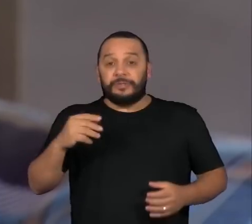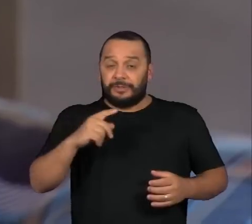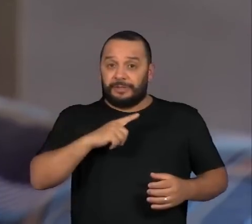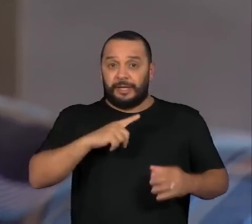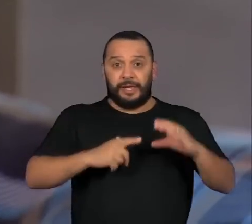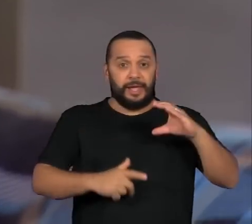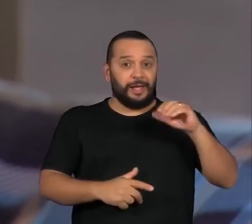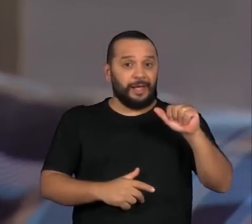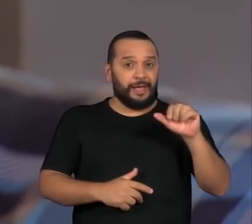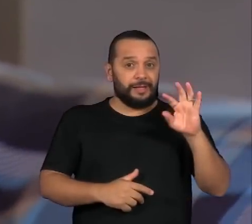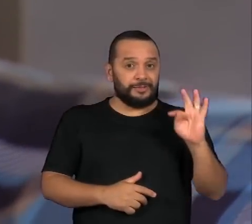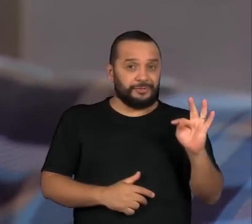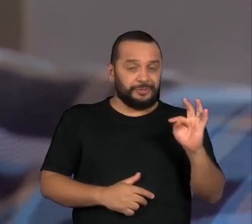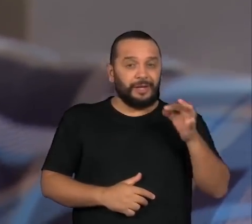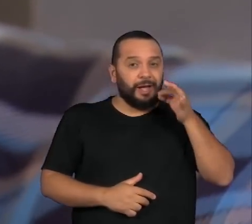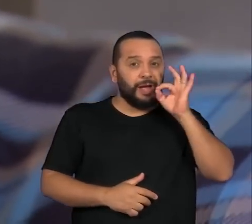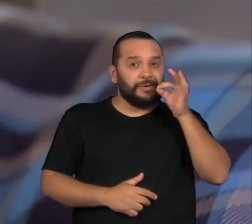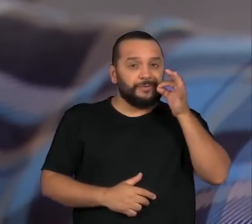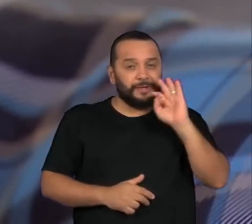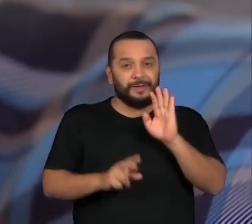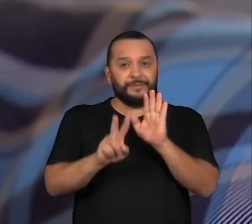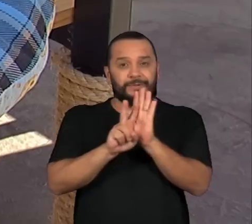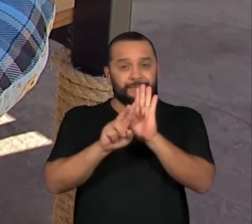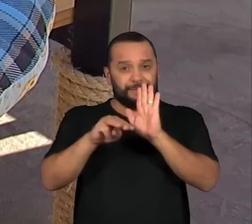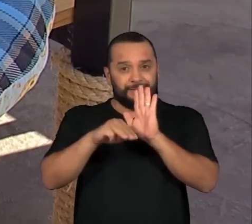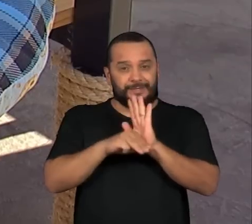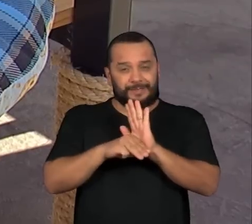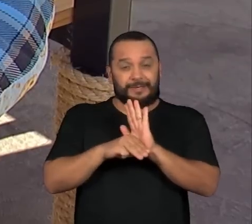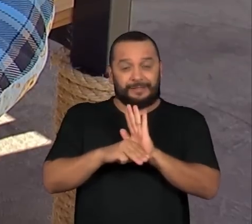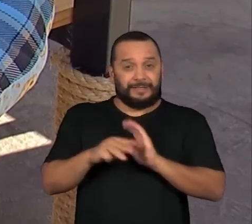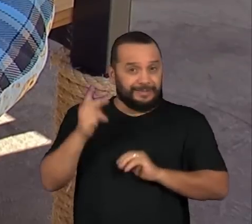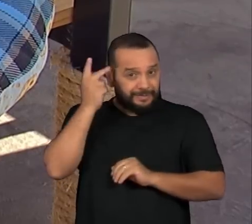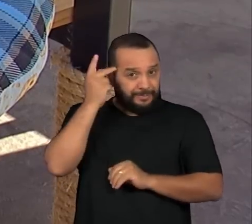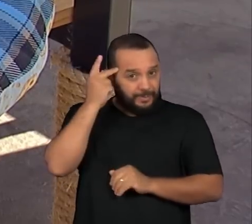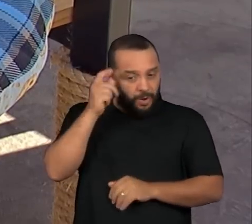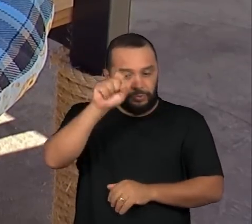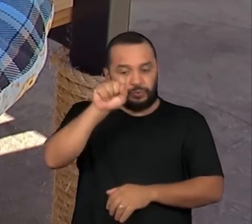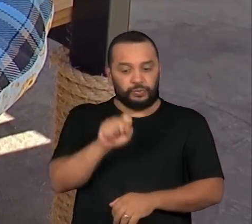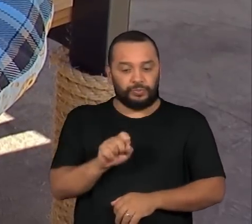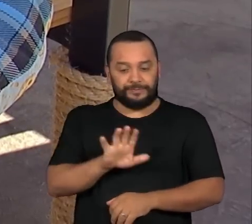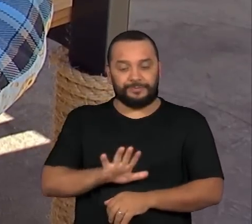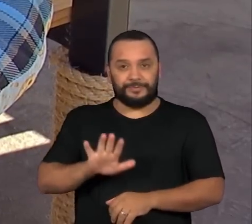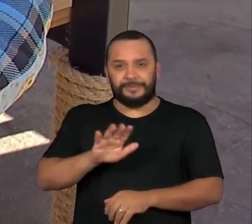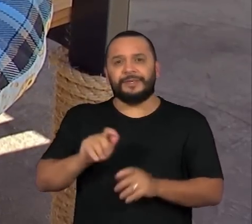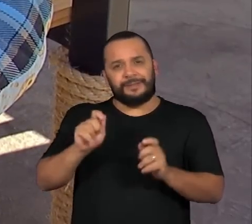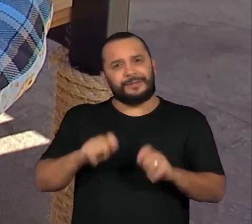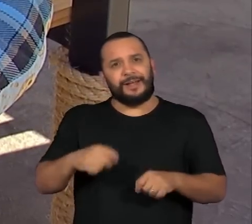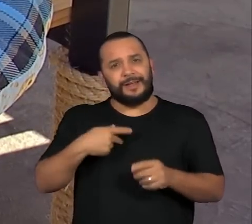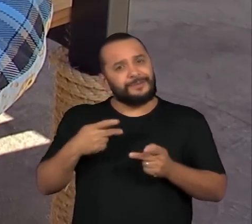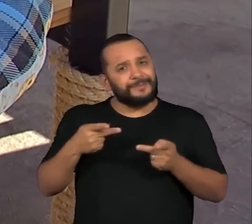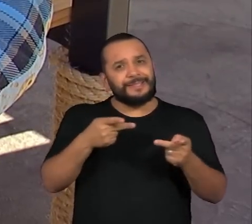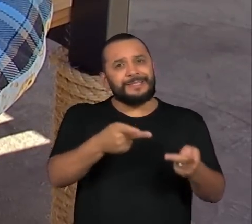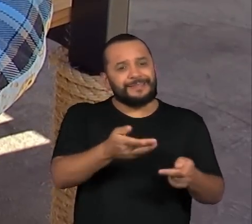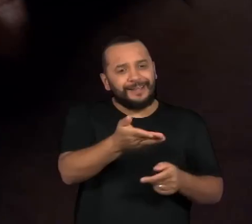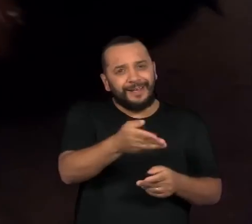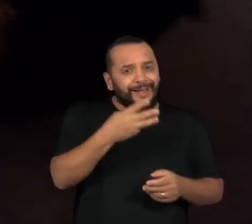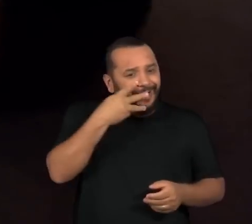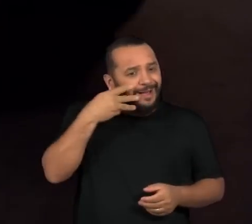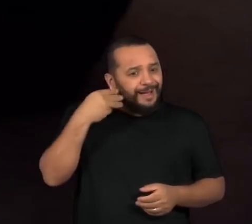Vila Mariana, zona sul da capital paulista. É possível visitar animais disponíveis para a